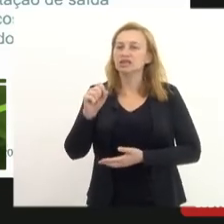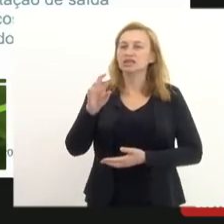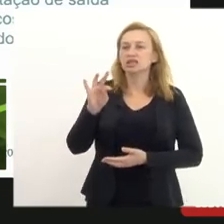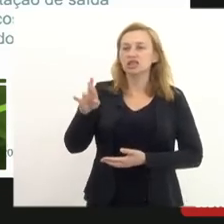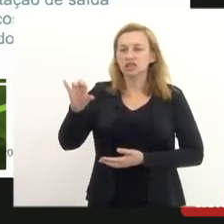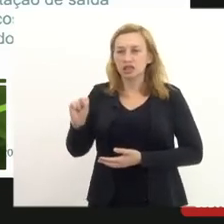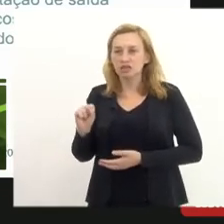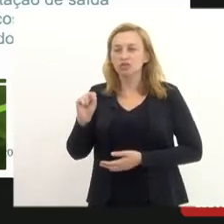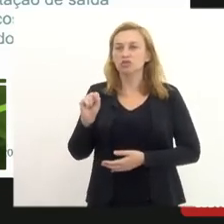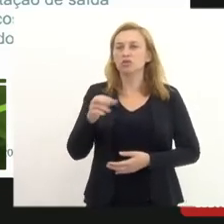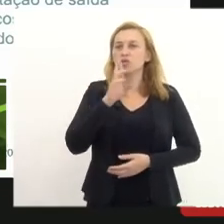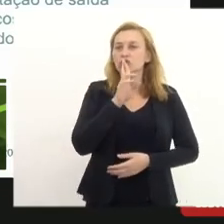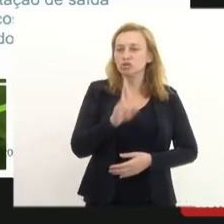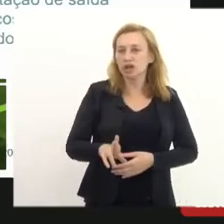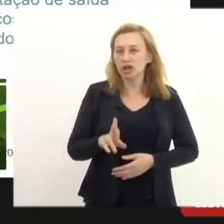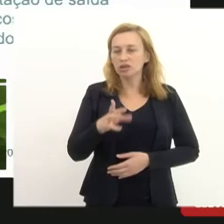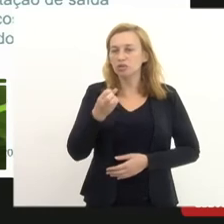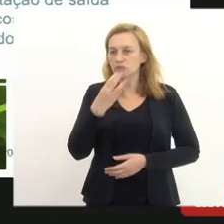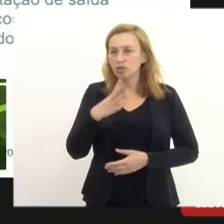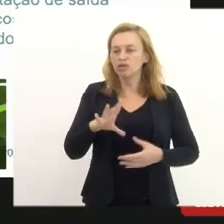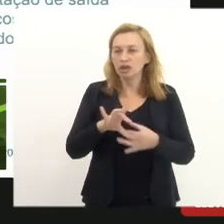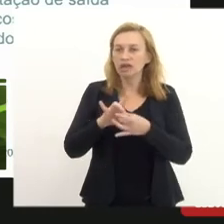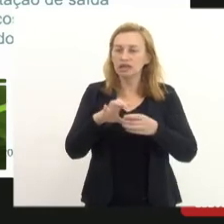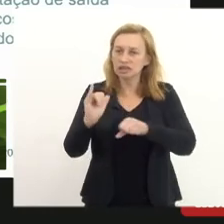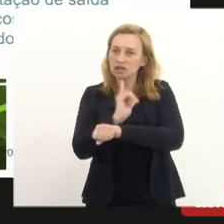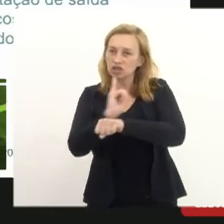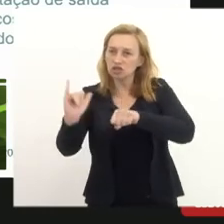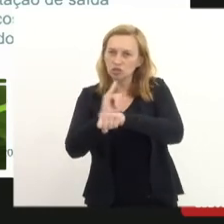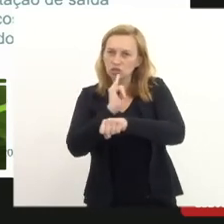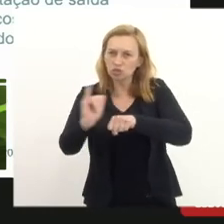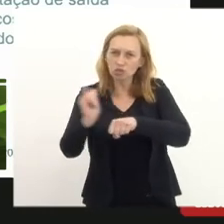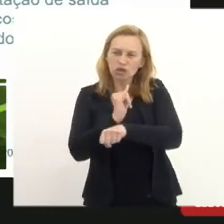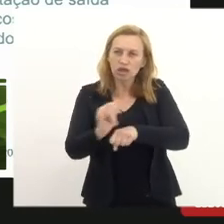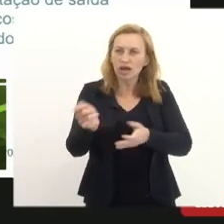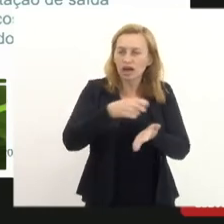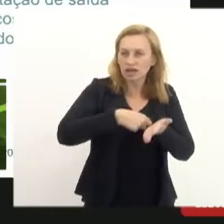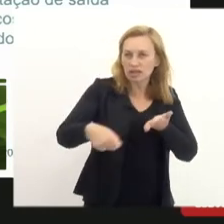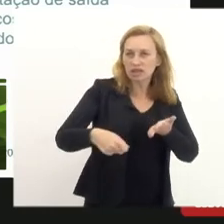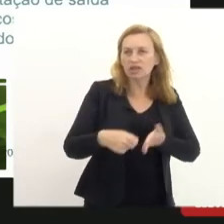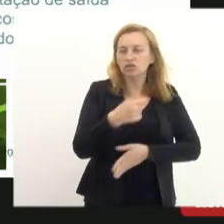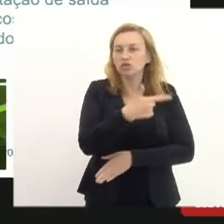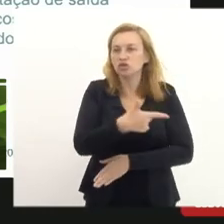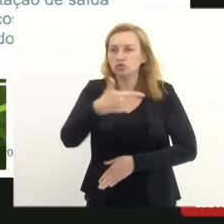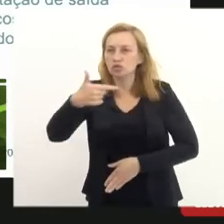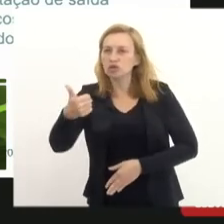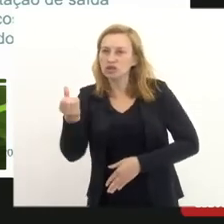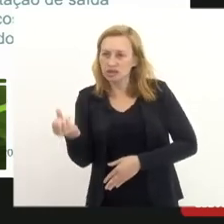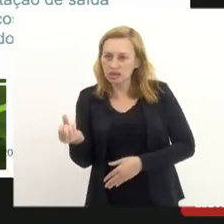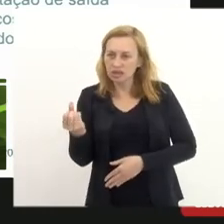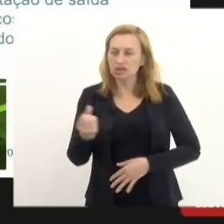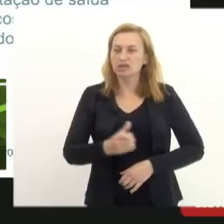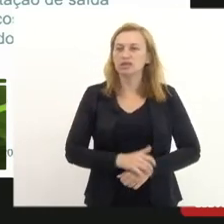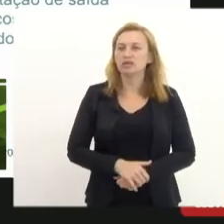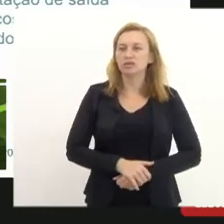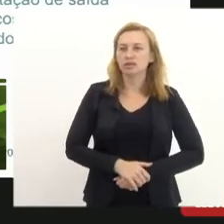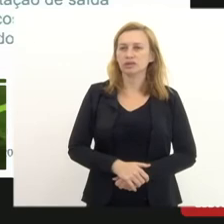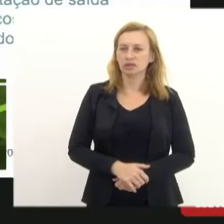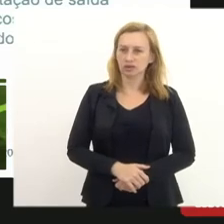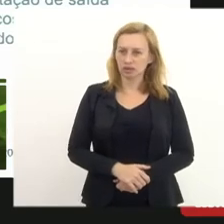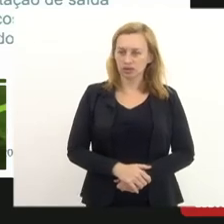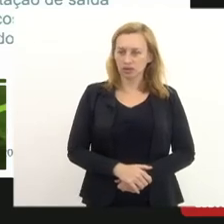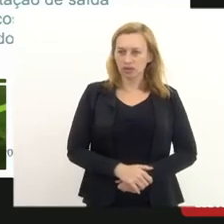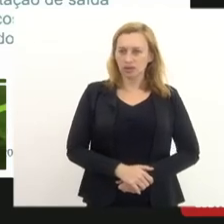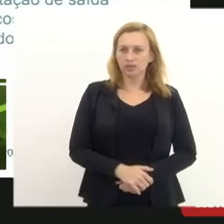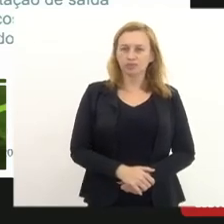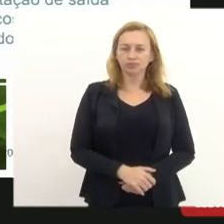algo que foi resultado da aliança estratégica assinada lá em 2016.